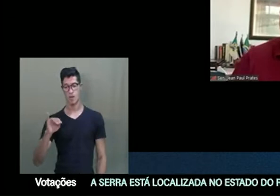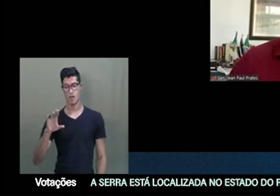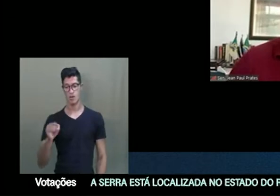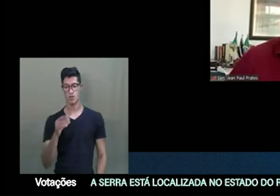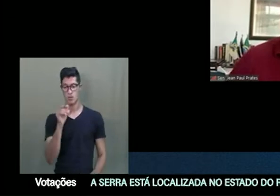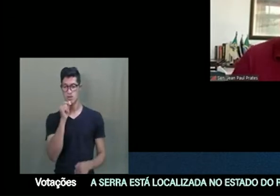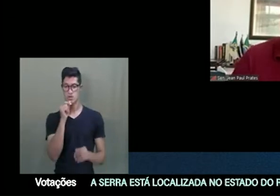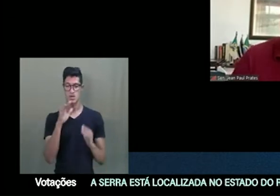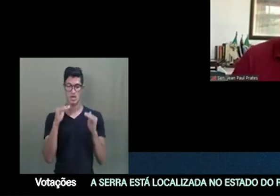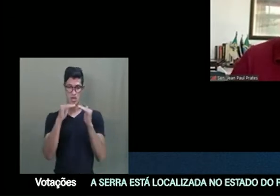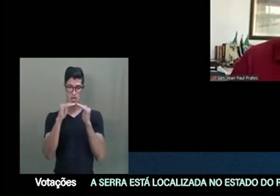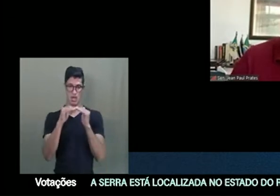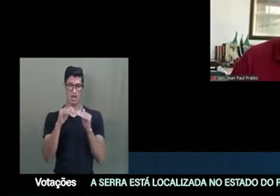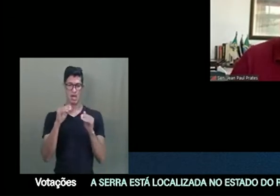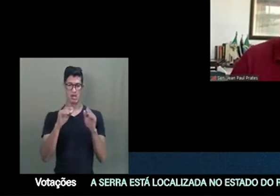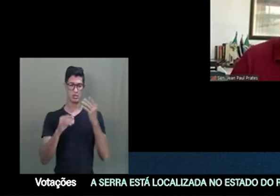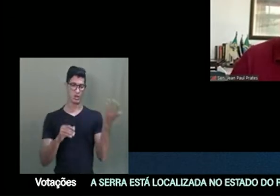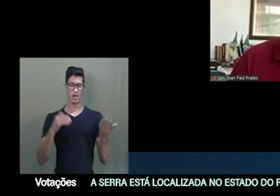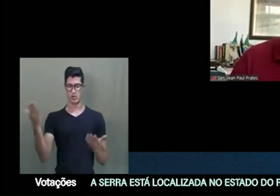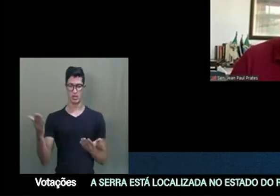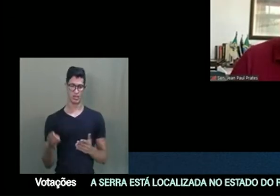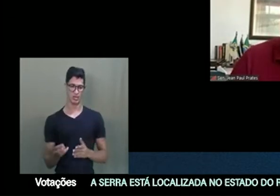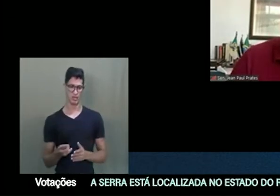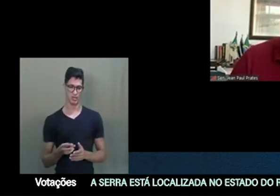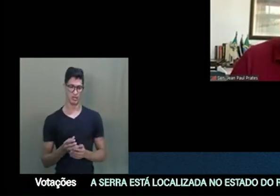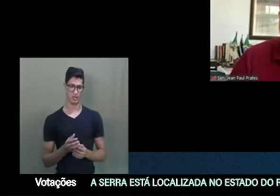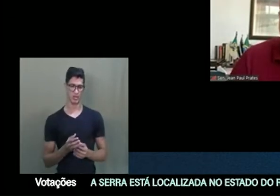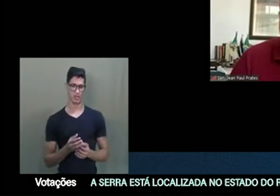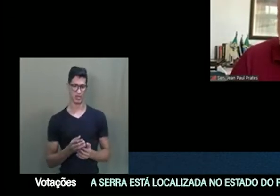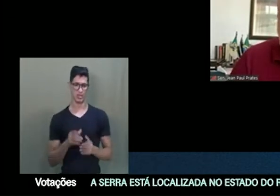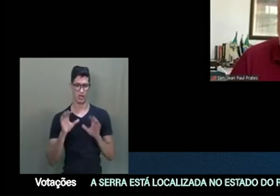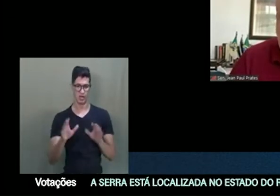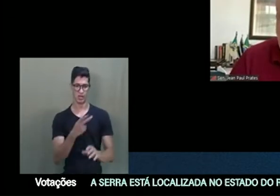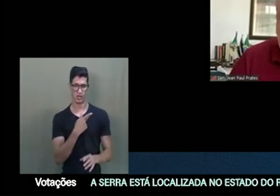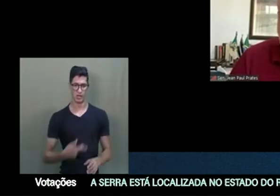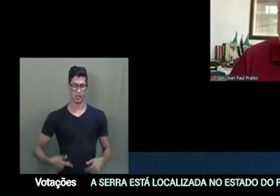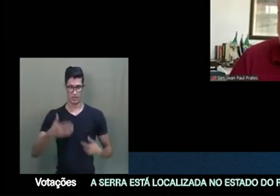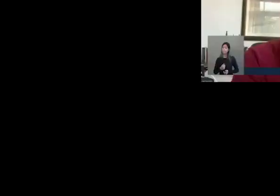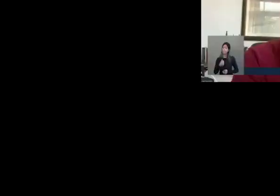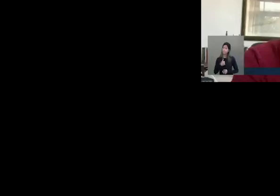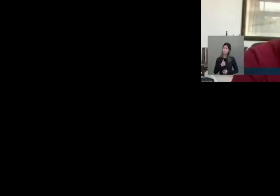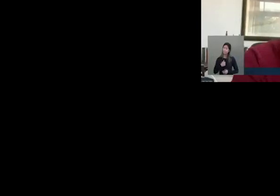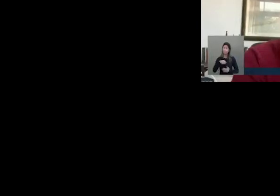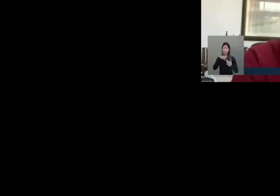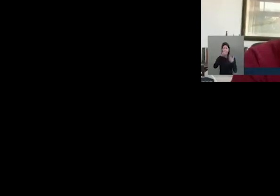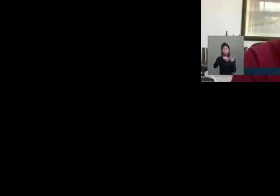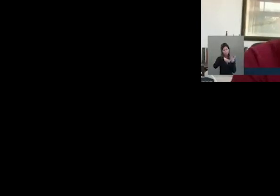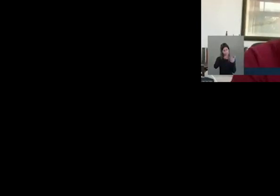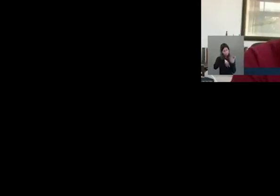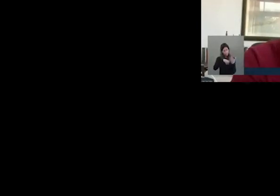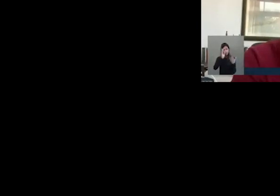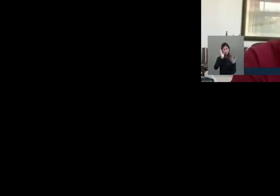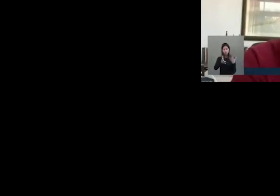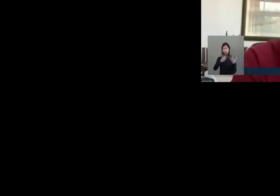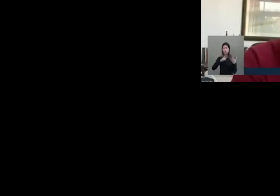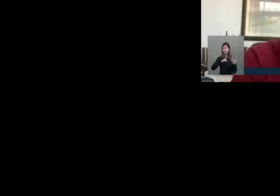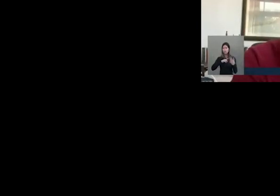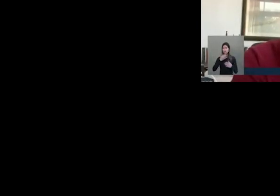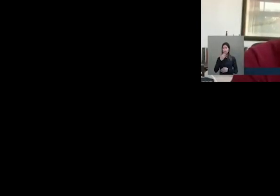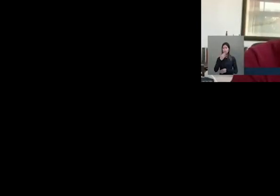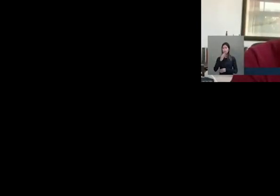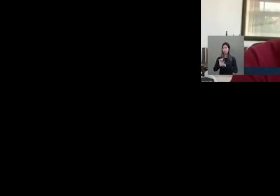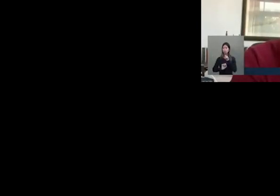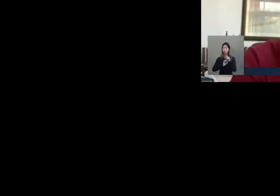coro a teses de um lado ou de outro. Era isso, presidente. Obrigado. Eu li o inquérito em si e